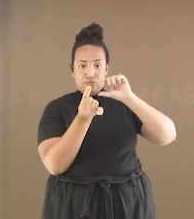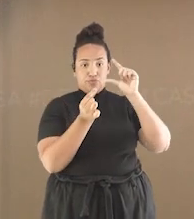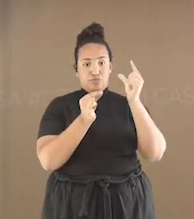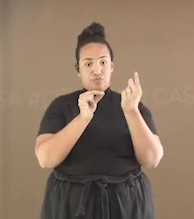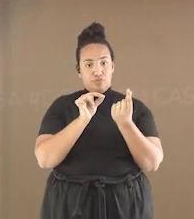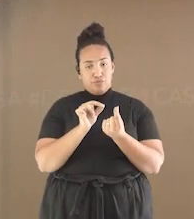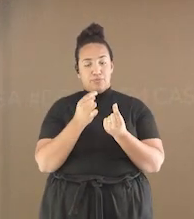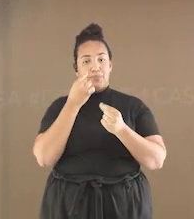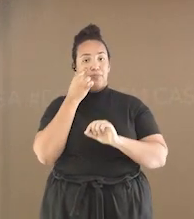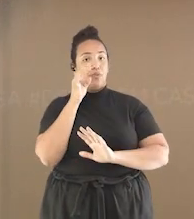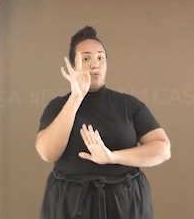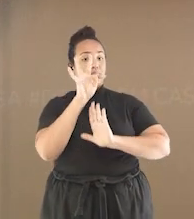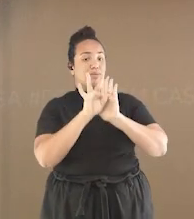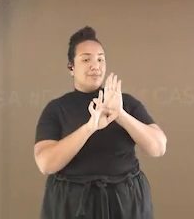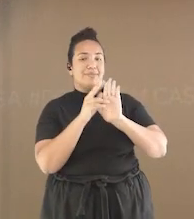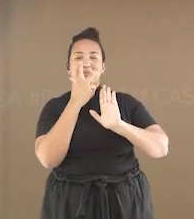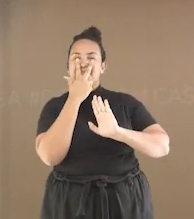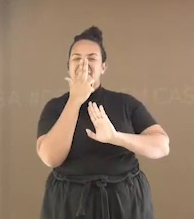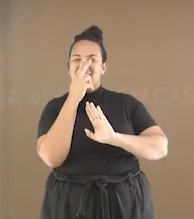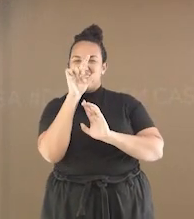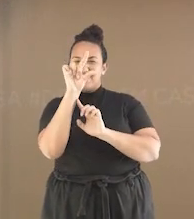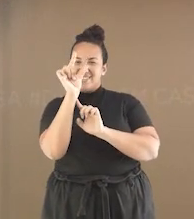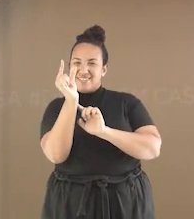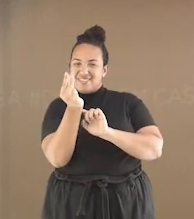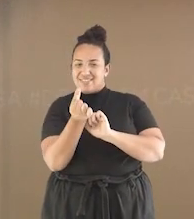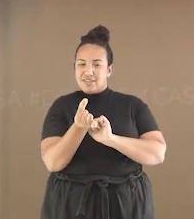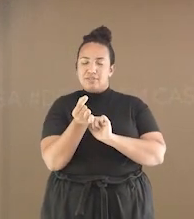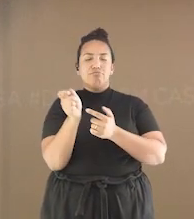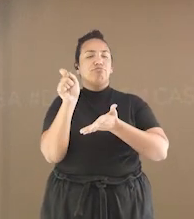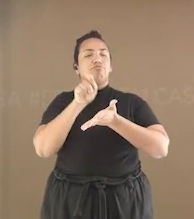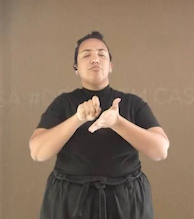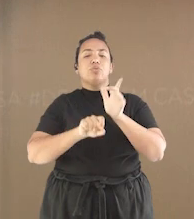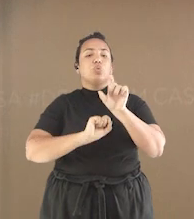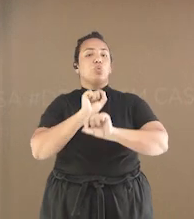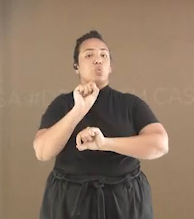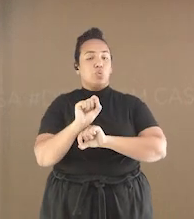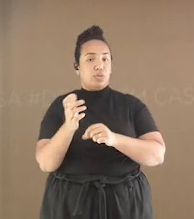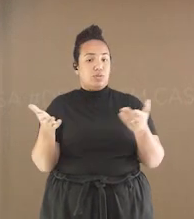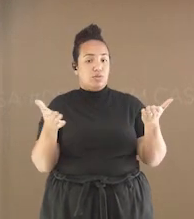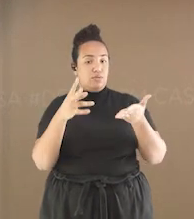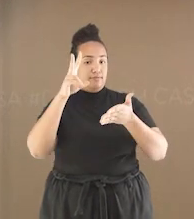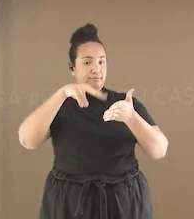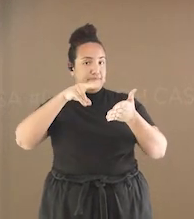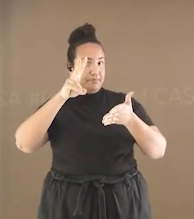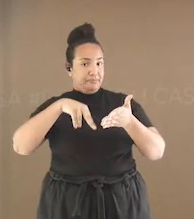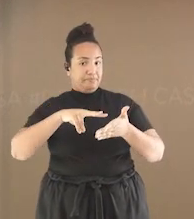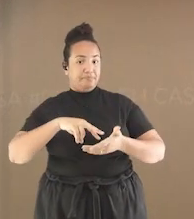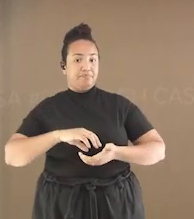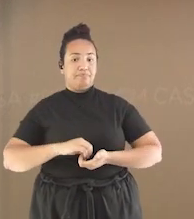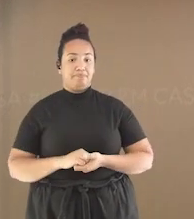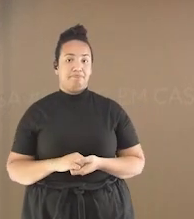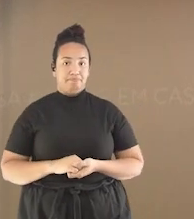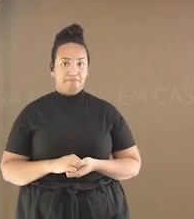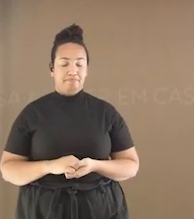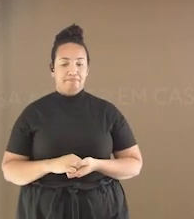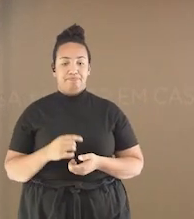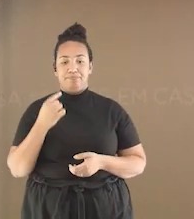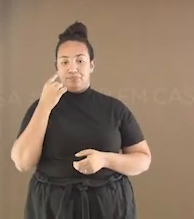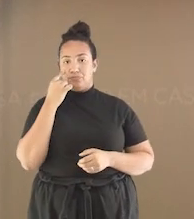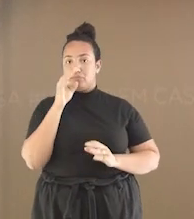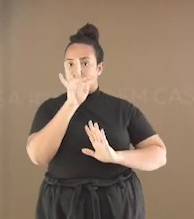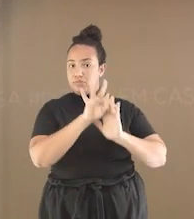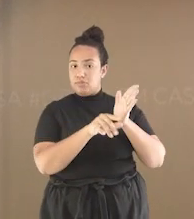temos um texto que está em formato de gota. E o que está escrito ali? Vamos fazer a leitura do texto. Está escrito